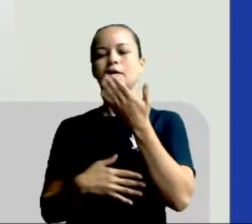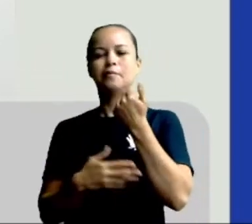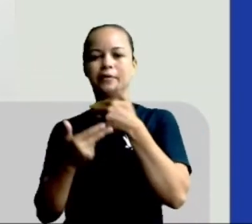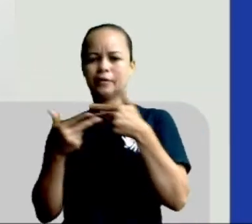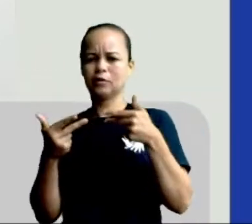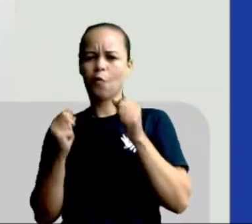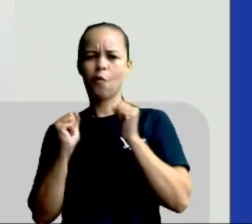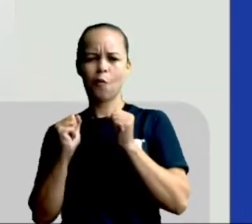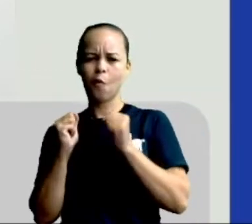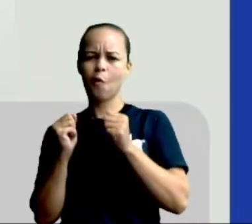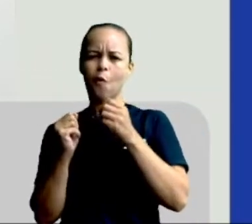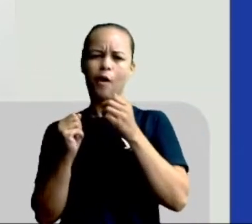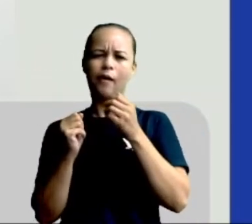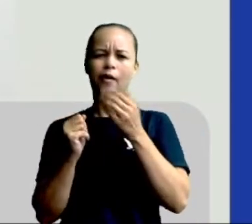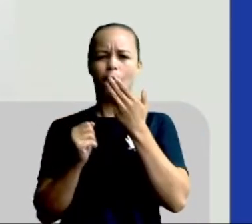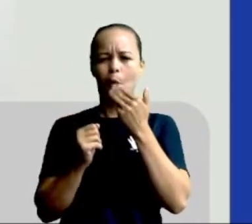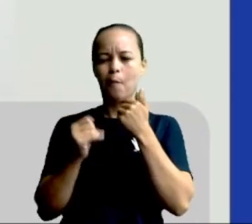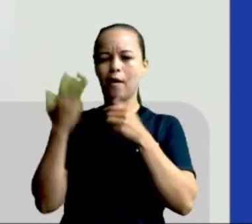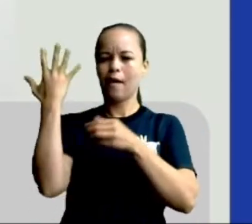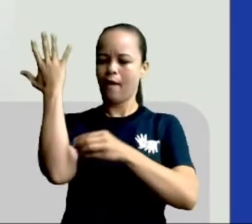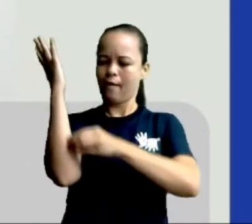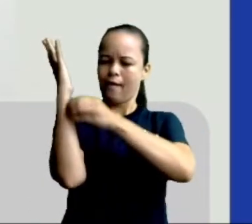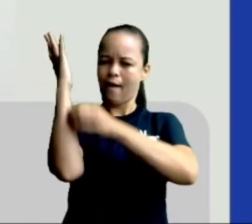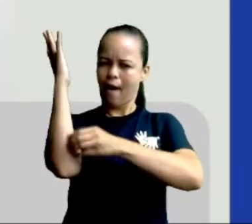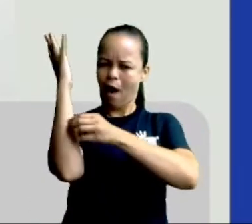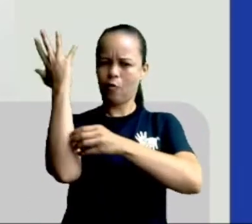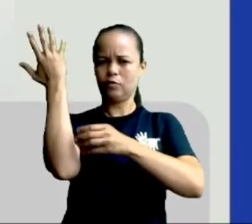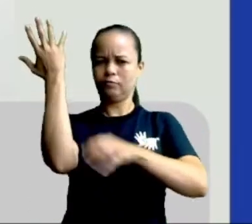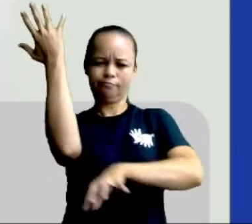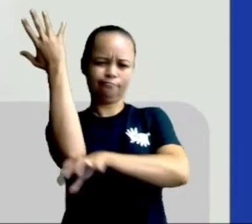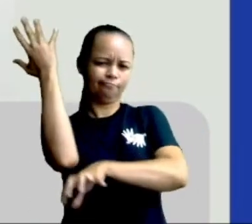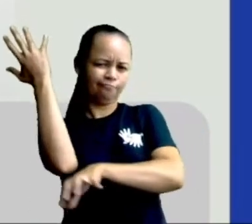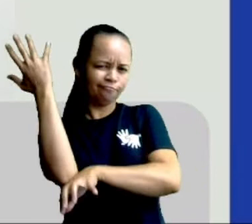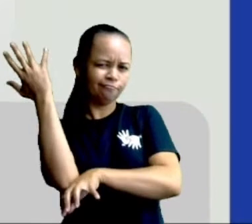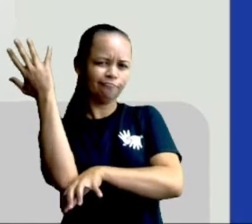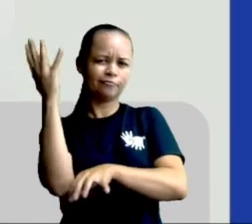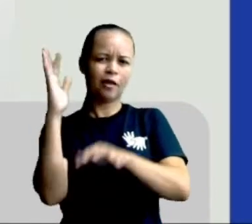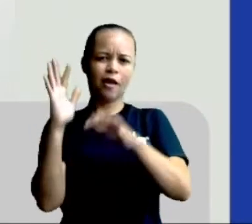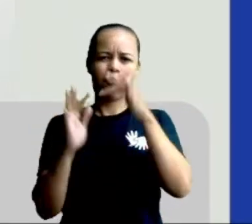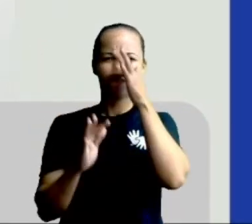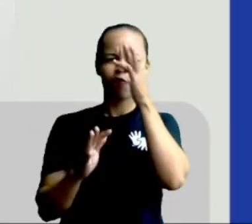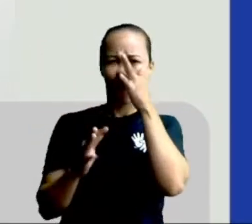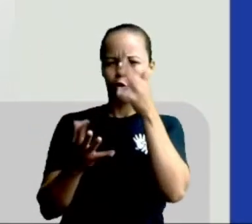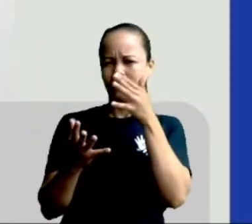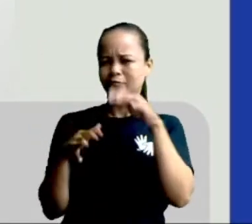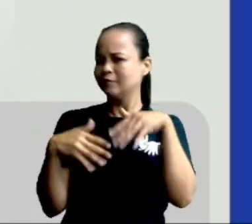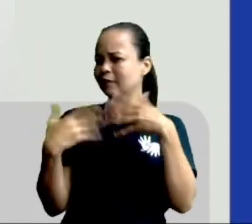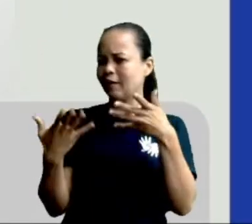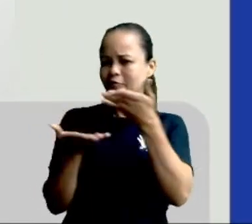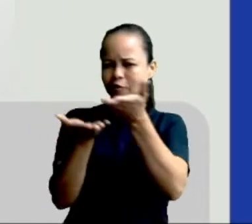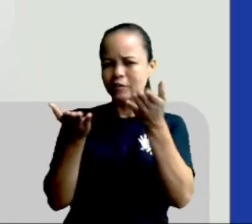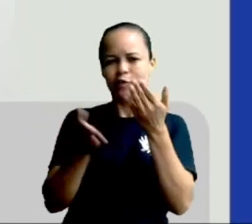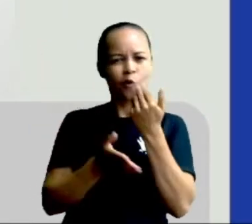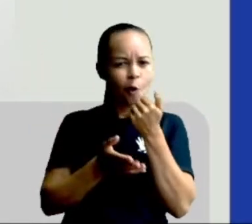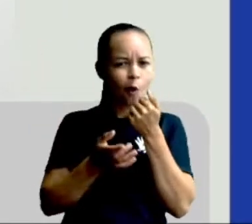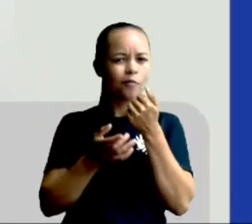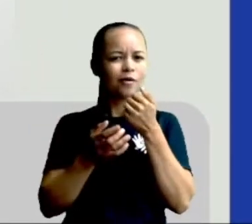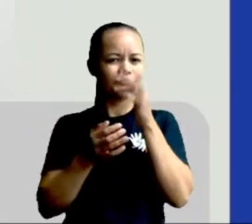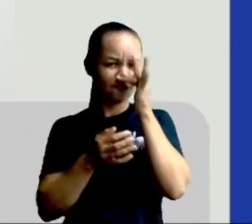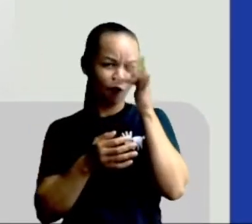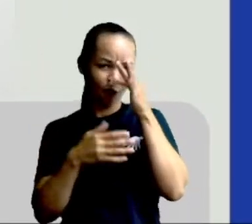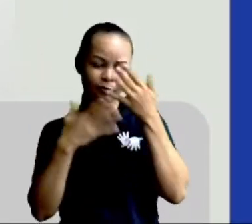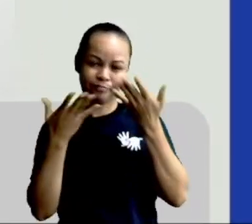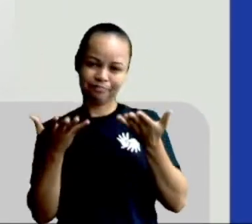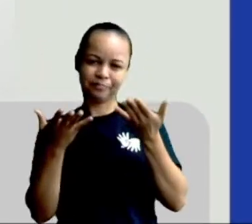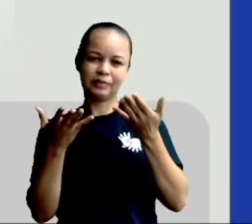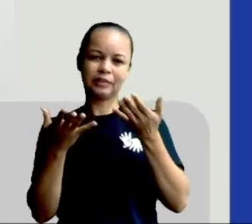caule? Ou a gente come raiz? Ou a gente come flores? Será que você come flor? A gente vai conhecer hoje que todas